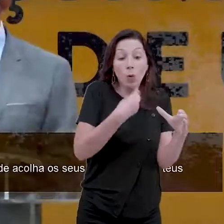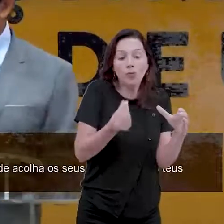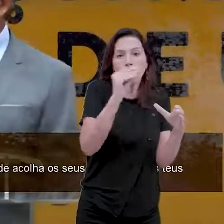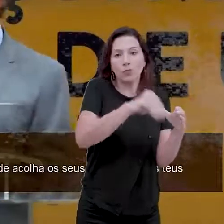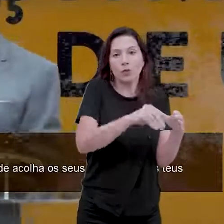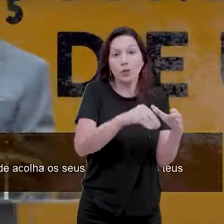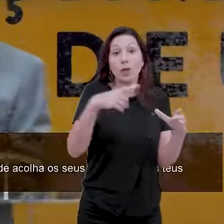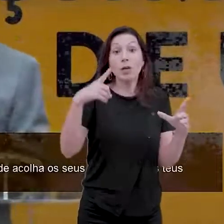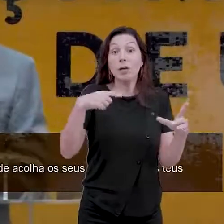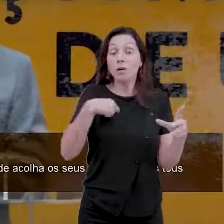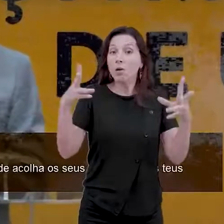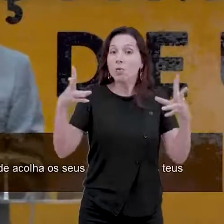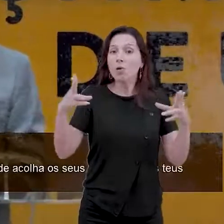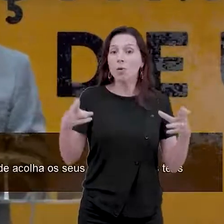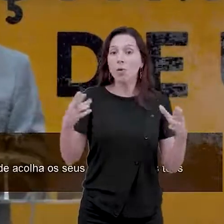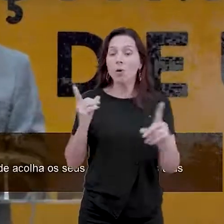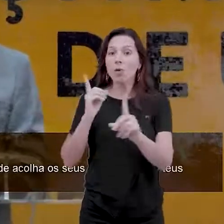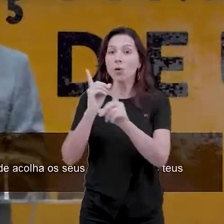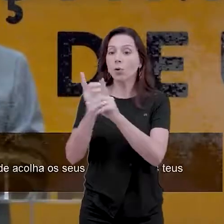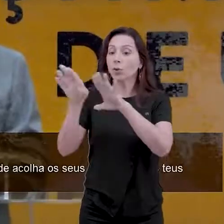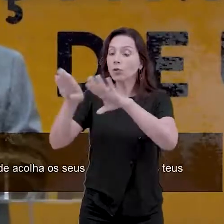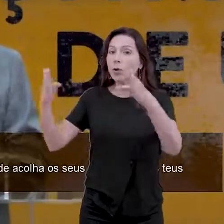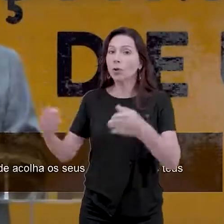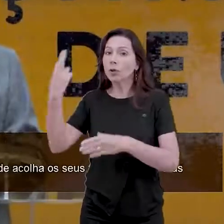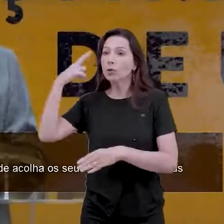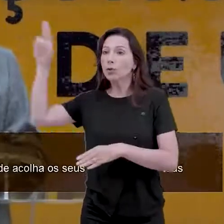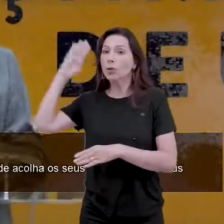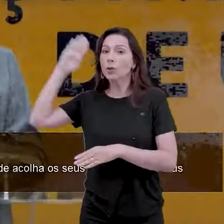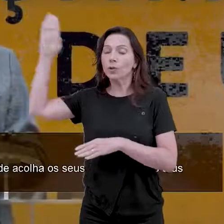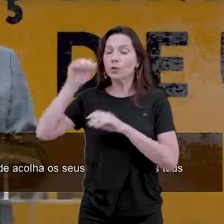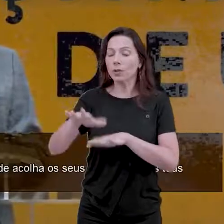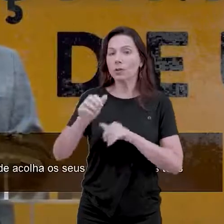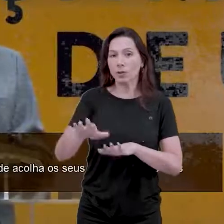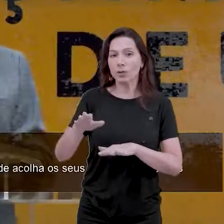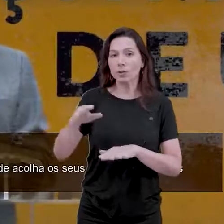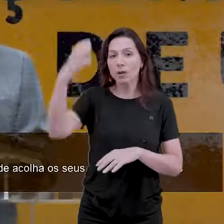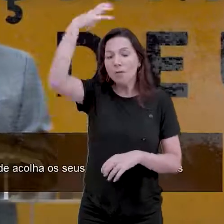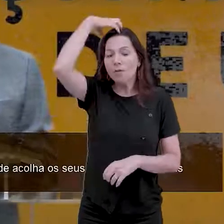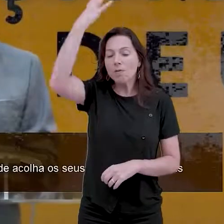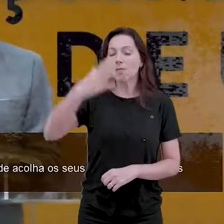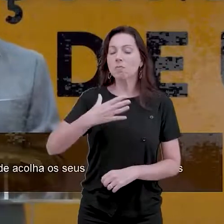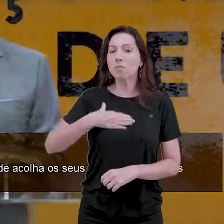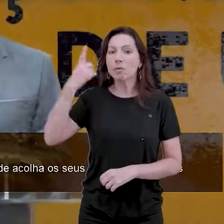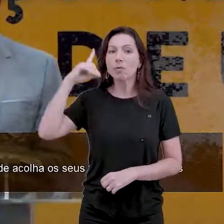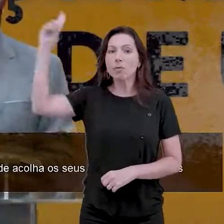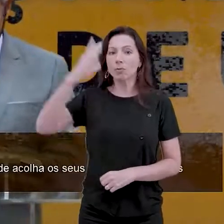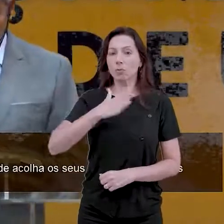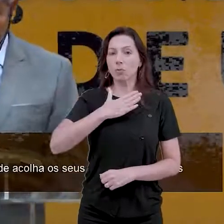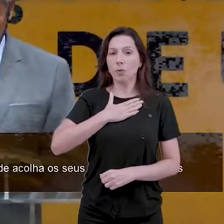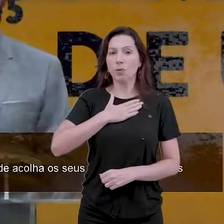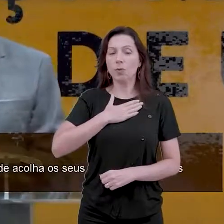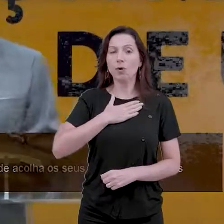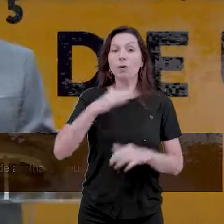filhotes. Eu, os teus altares, Senhor dos exércitos, Rei meu e Deus meu. Bem-aventurados